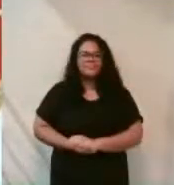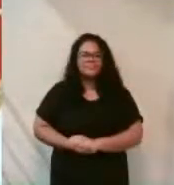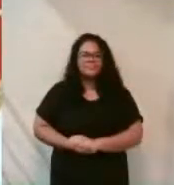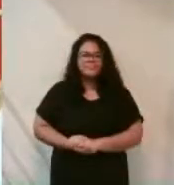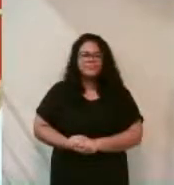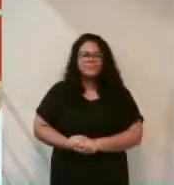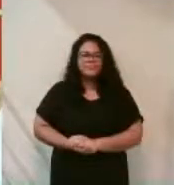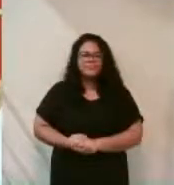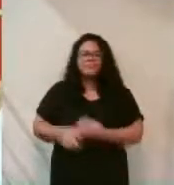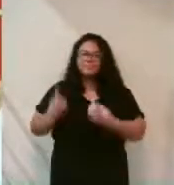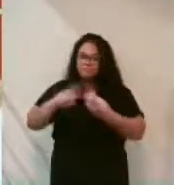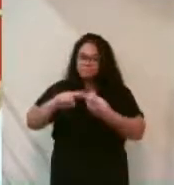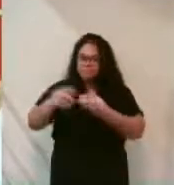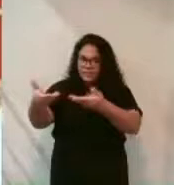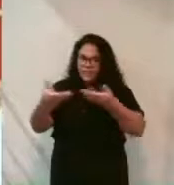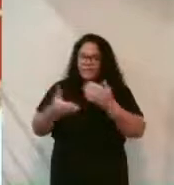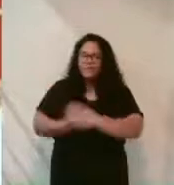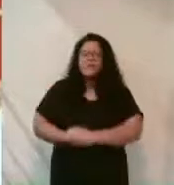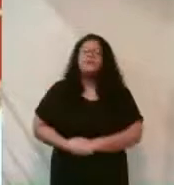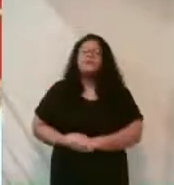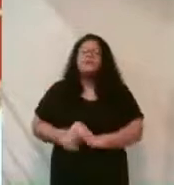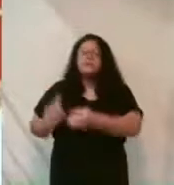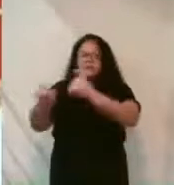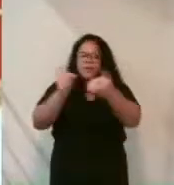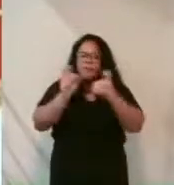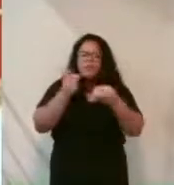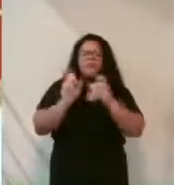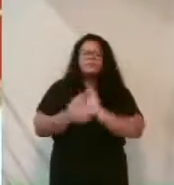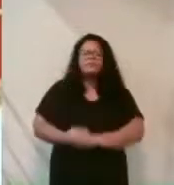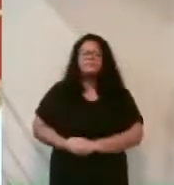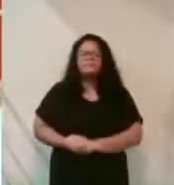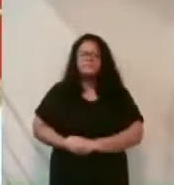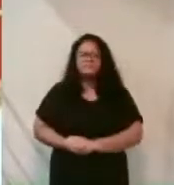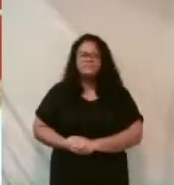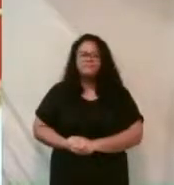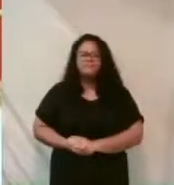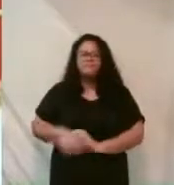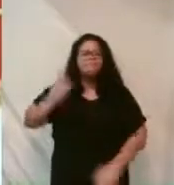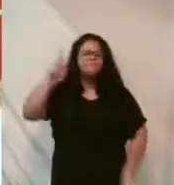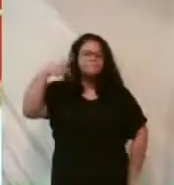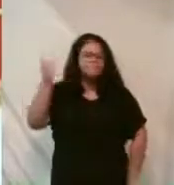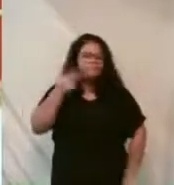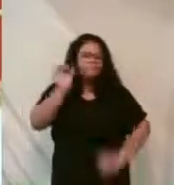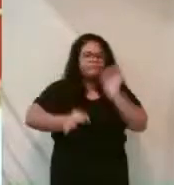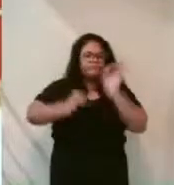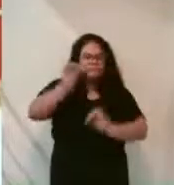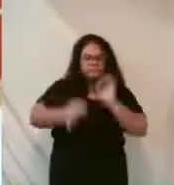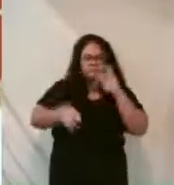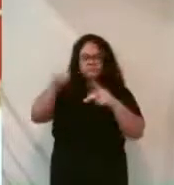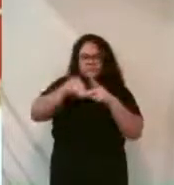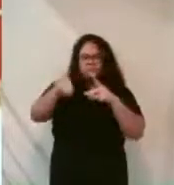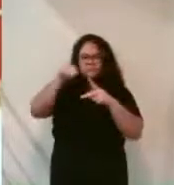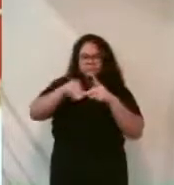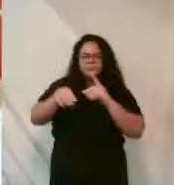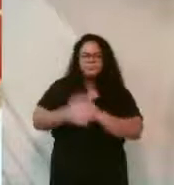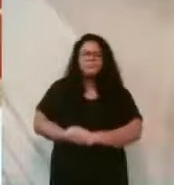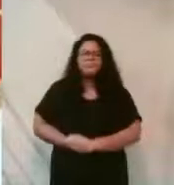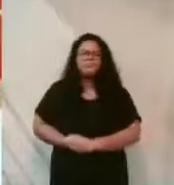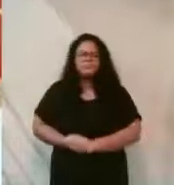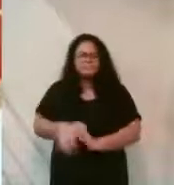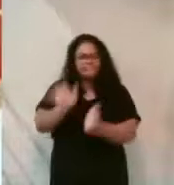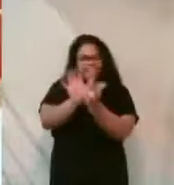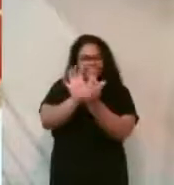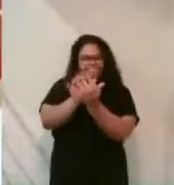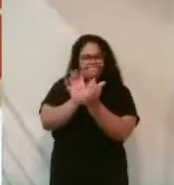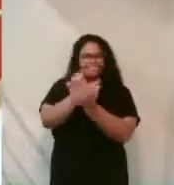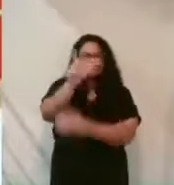Convida-se também os debatedores, o excelentíssimo senhor Procurador de Justiça do Ministério Público do Estado de